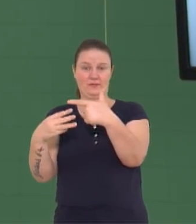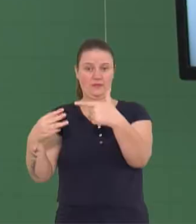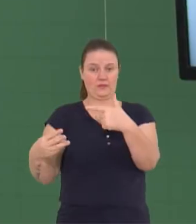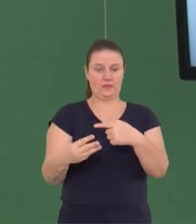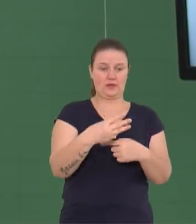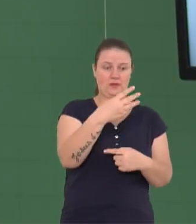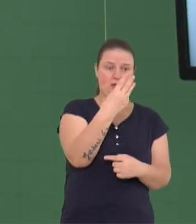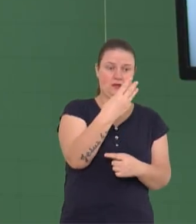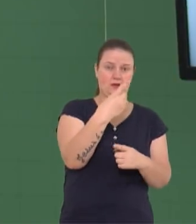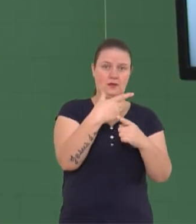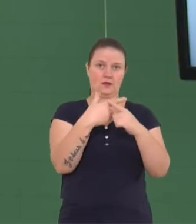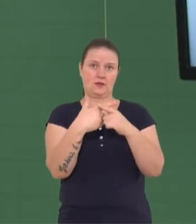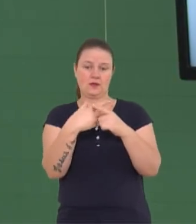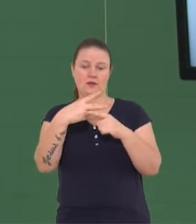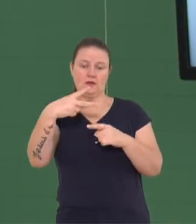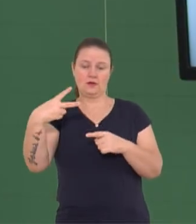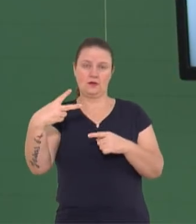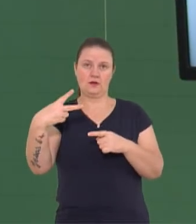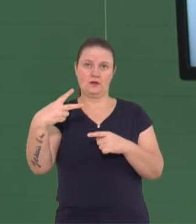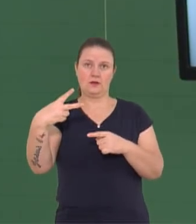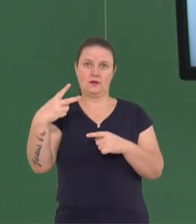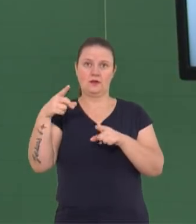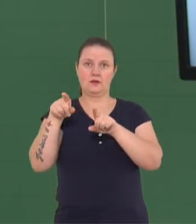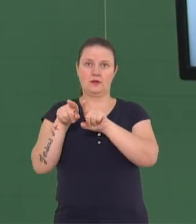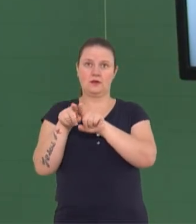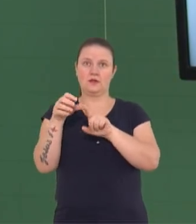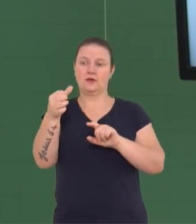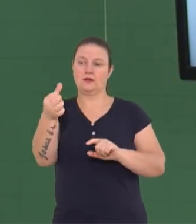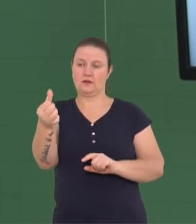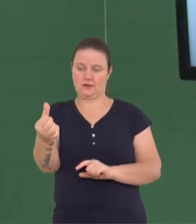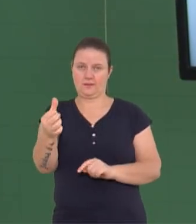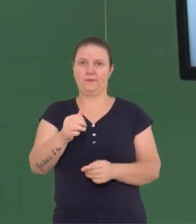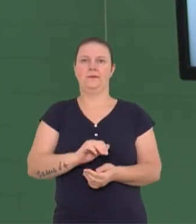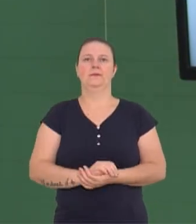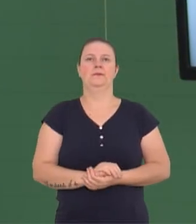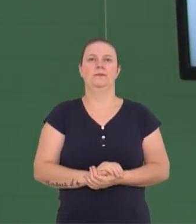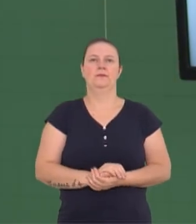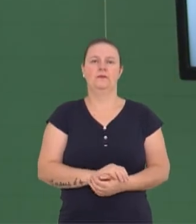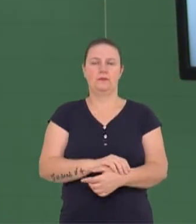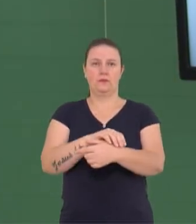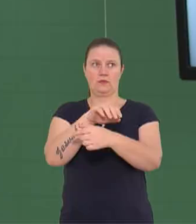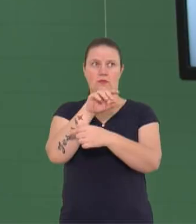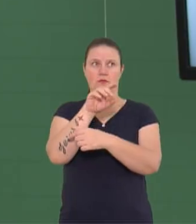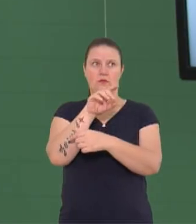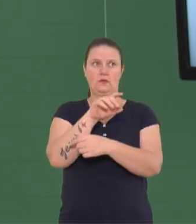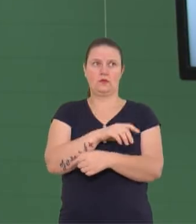3 vezes o 2, 6. 15